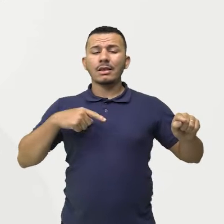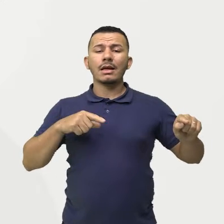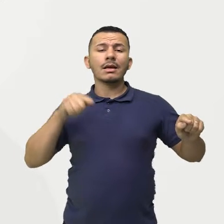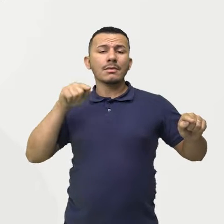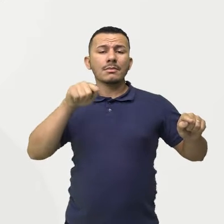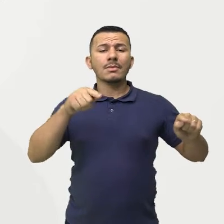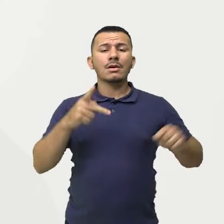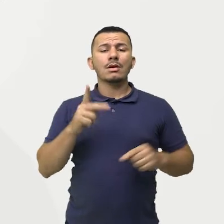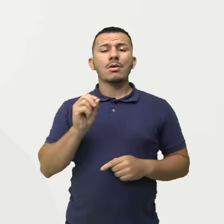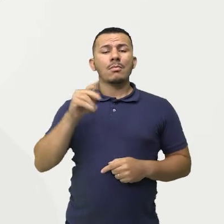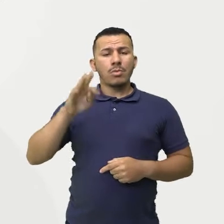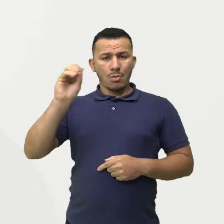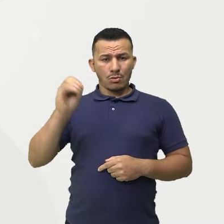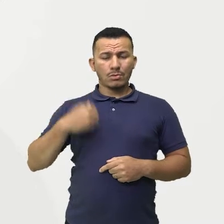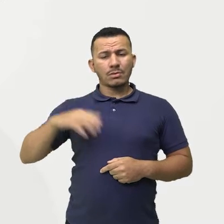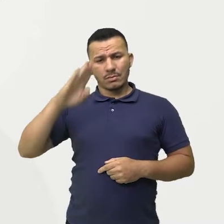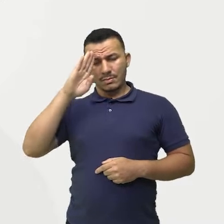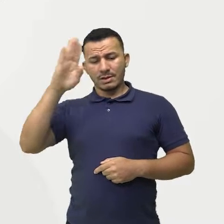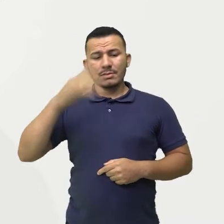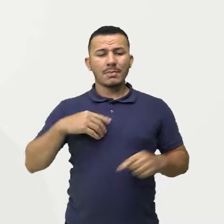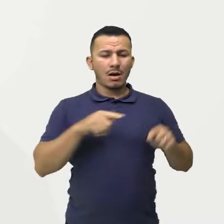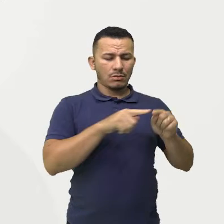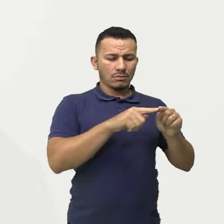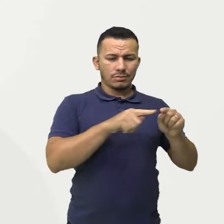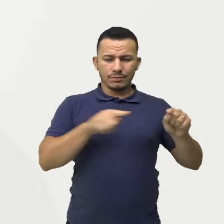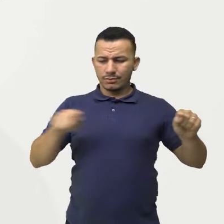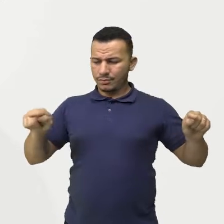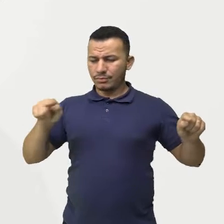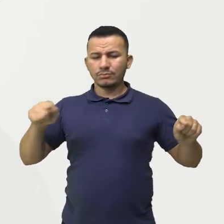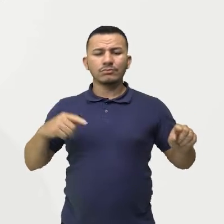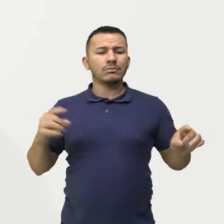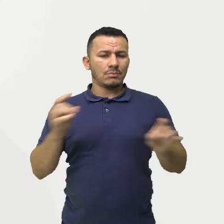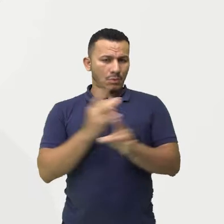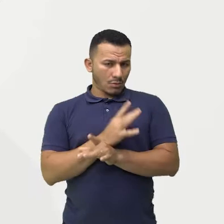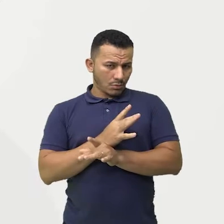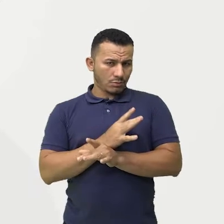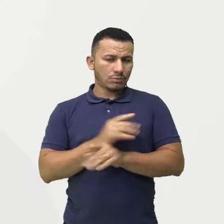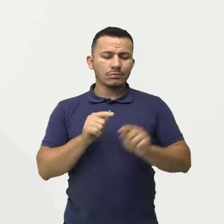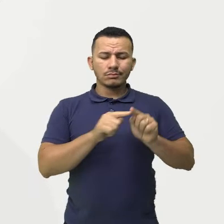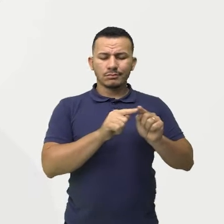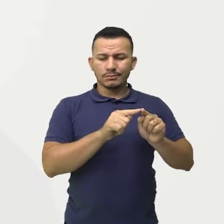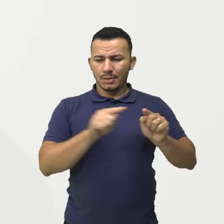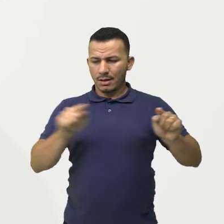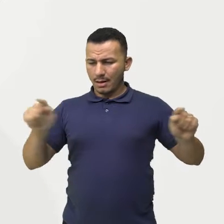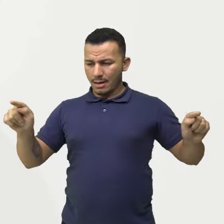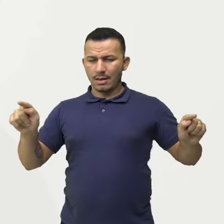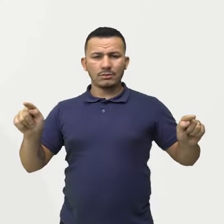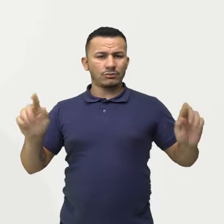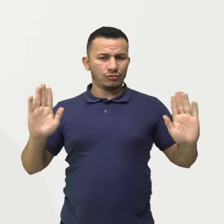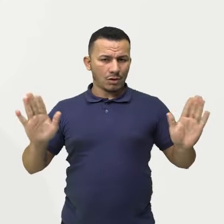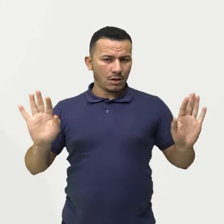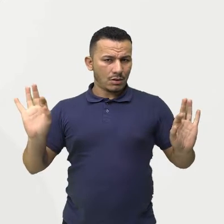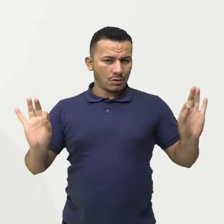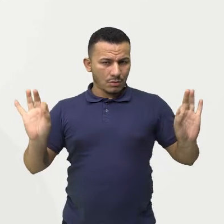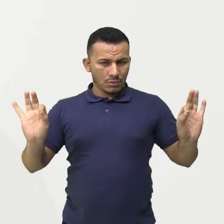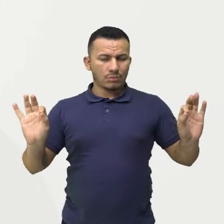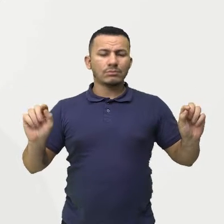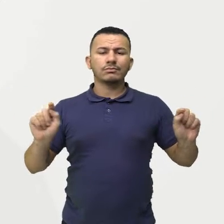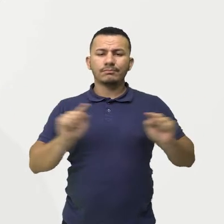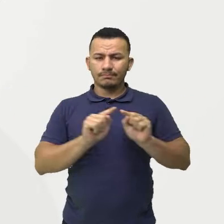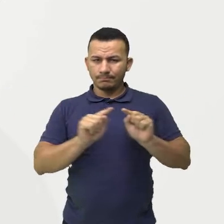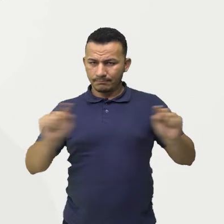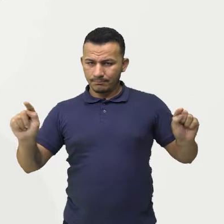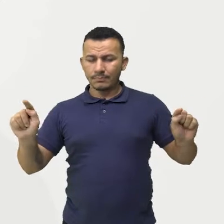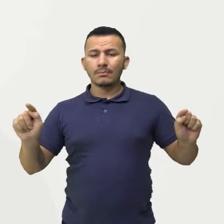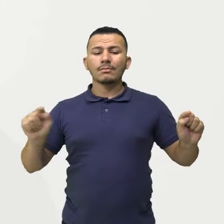ponto. Então, primeiramente, traçamos a reta, olha, está aqui a reta, belezinha, olha só. Tá aqui a reta foi traçada